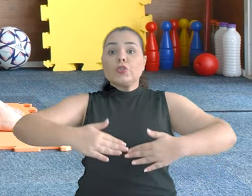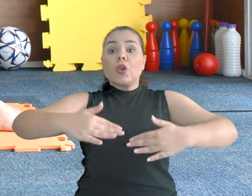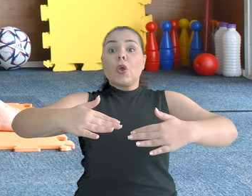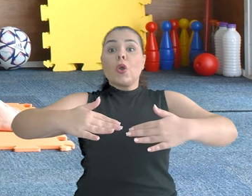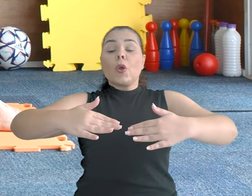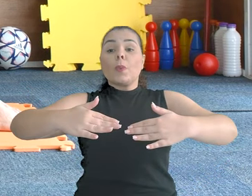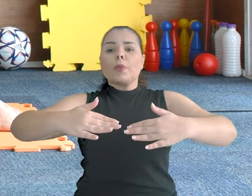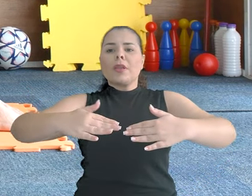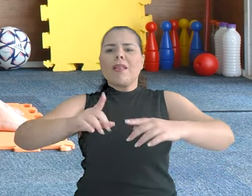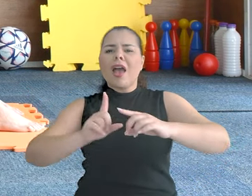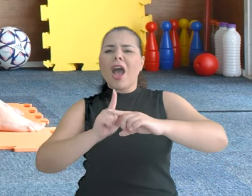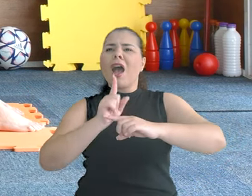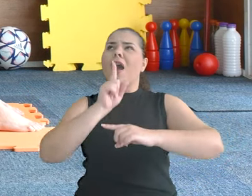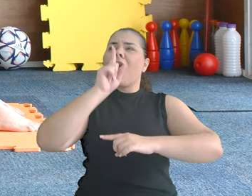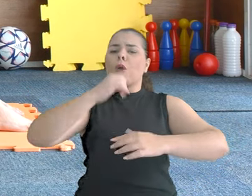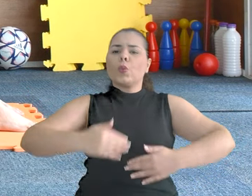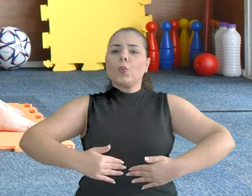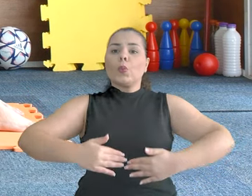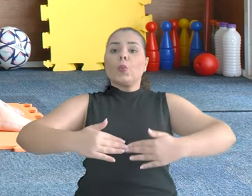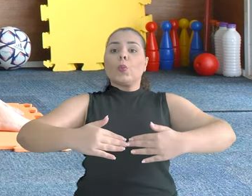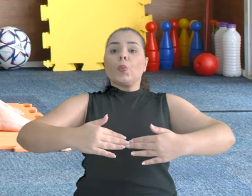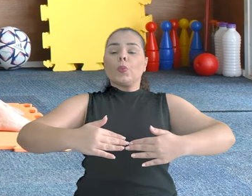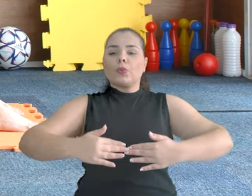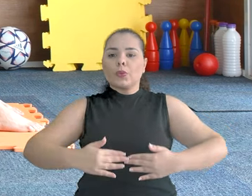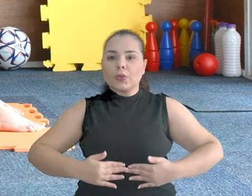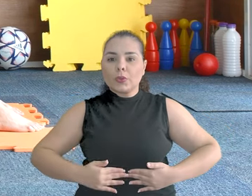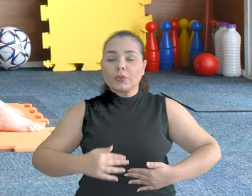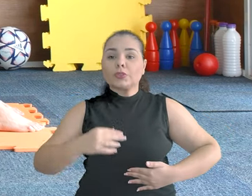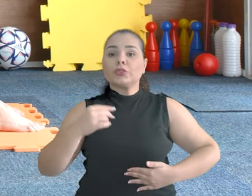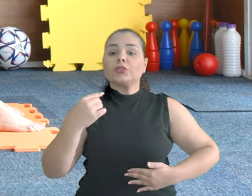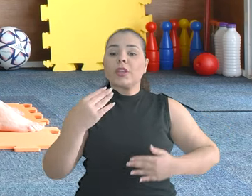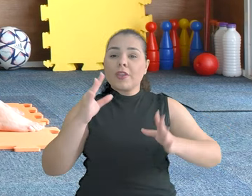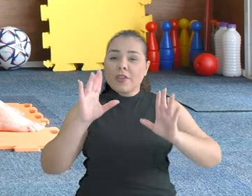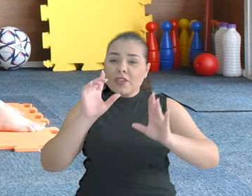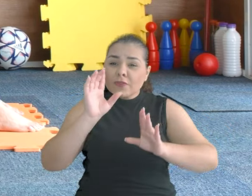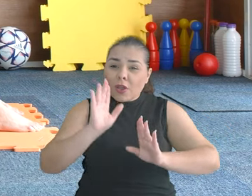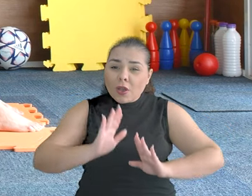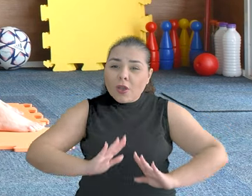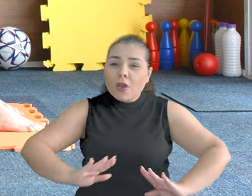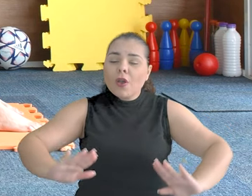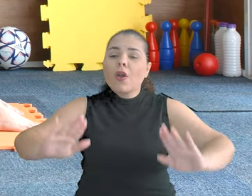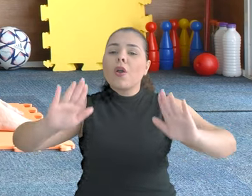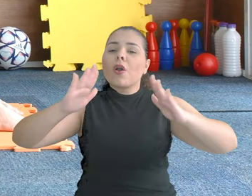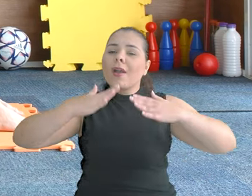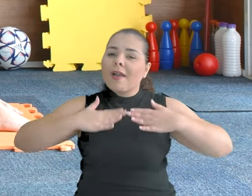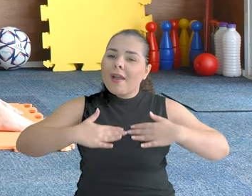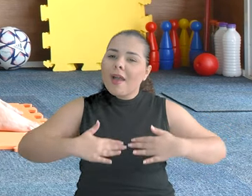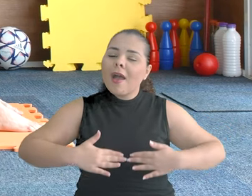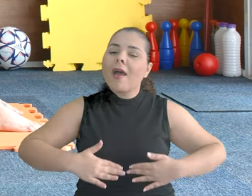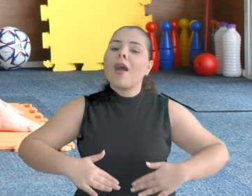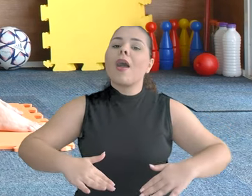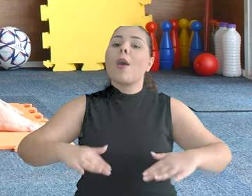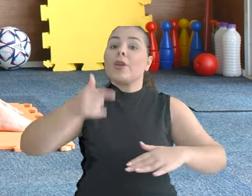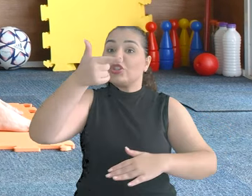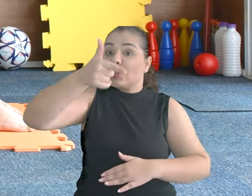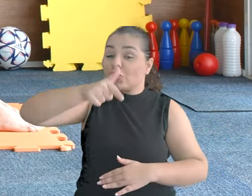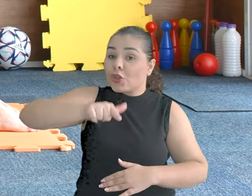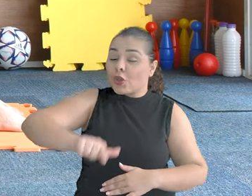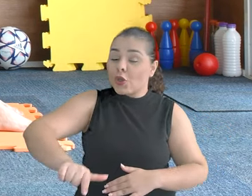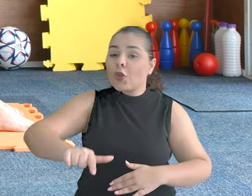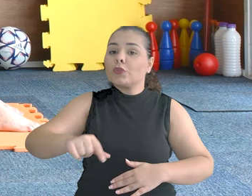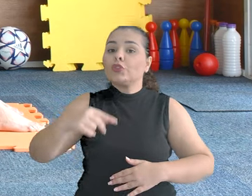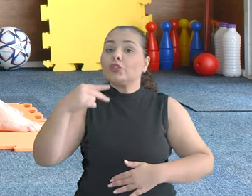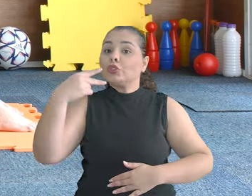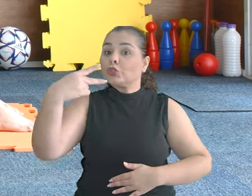quadril bem o volta devagar o